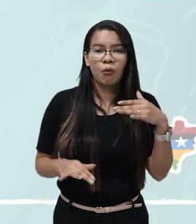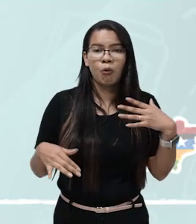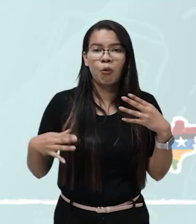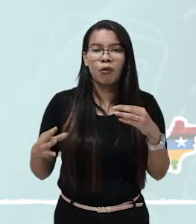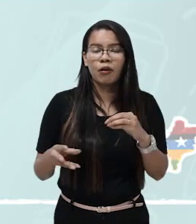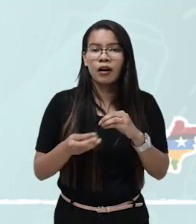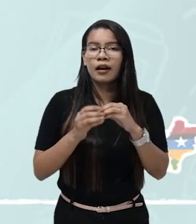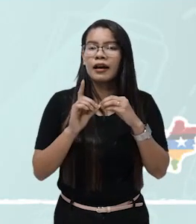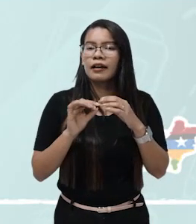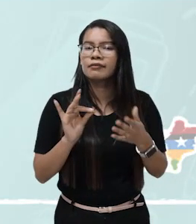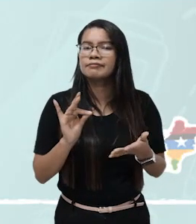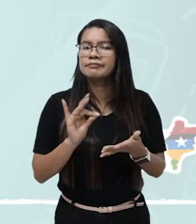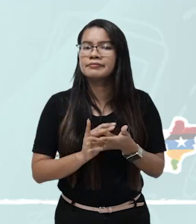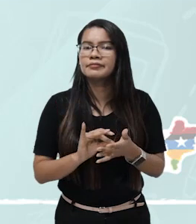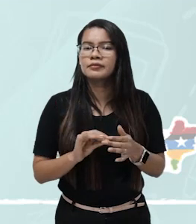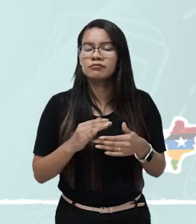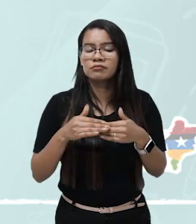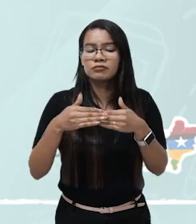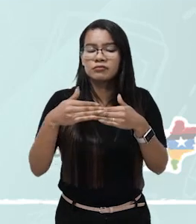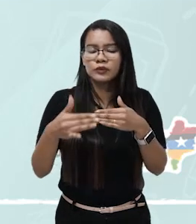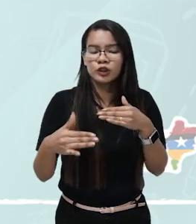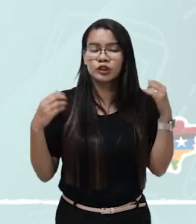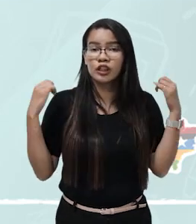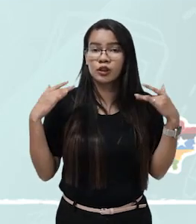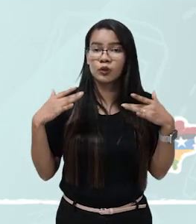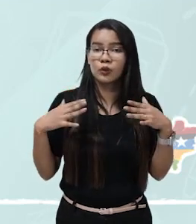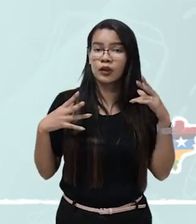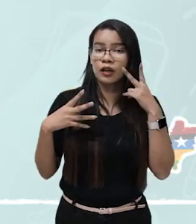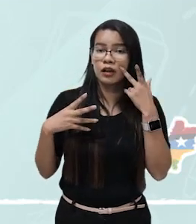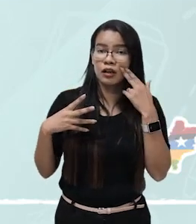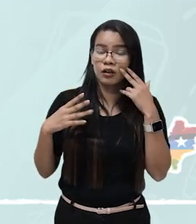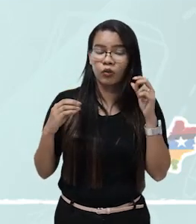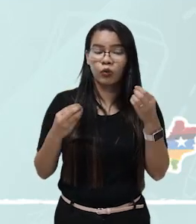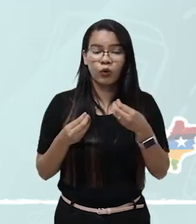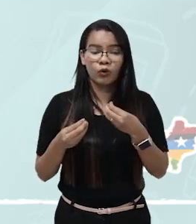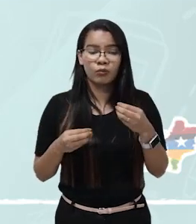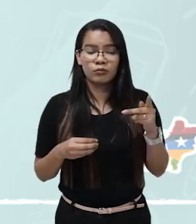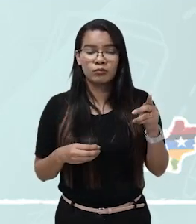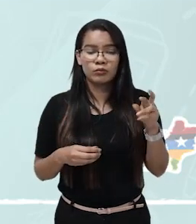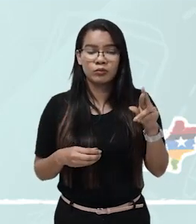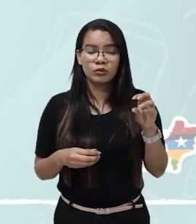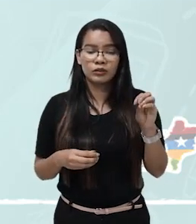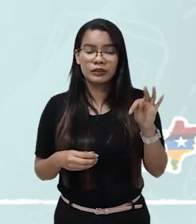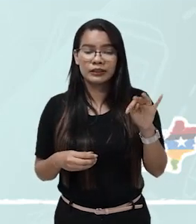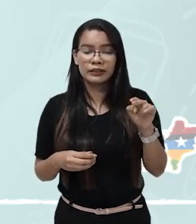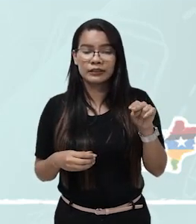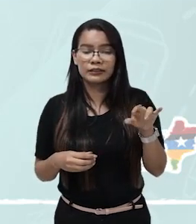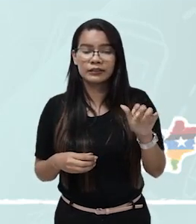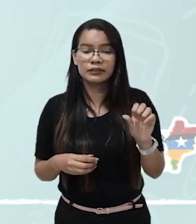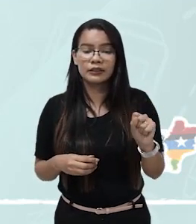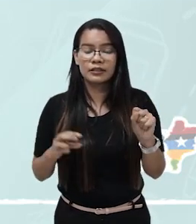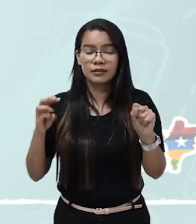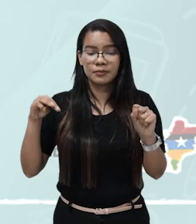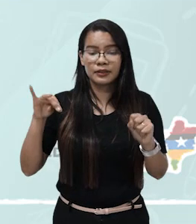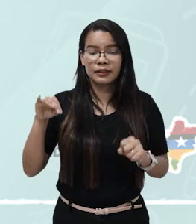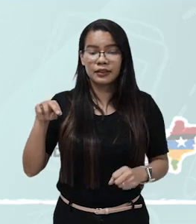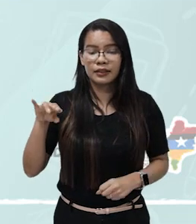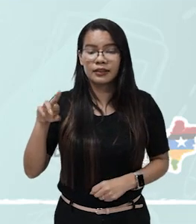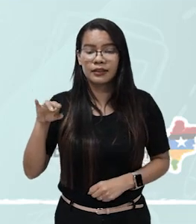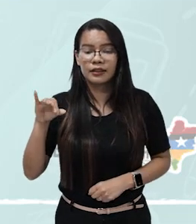é realizada a partir de ingredientes naturais. Elementos como proteínas, minerais,